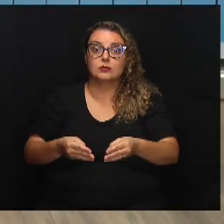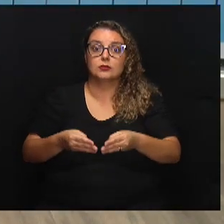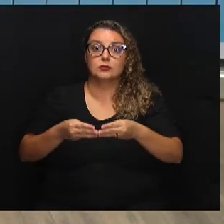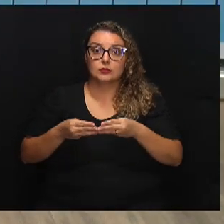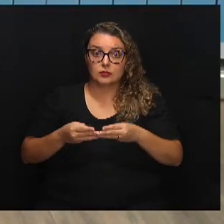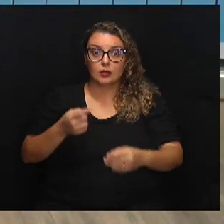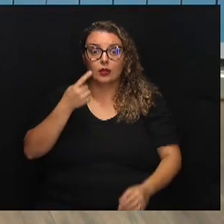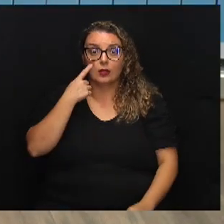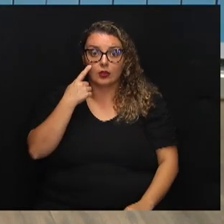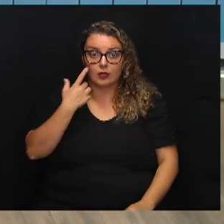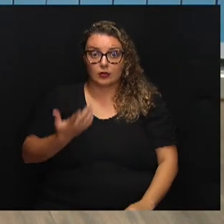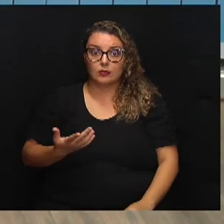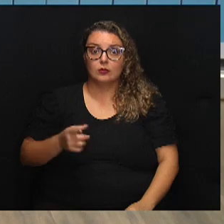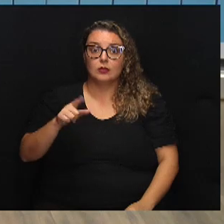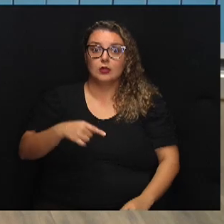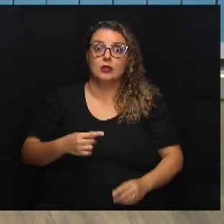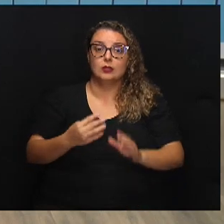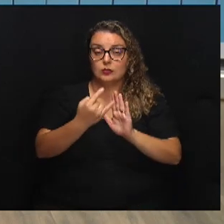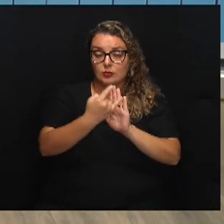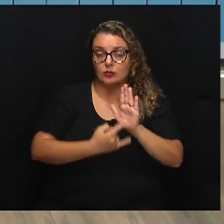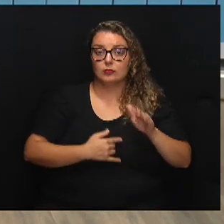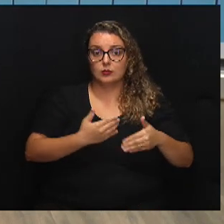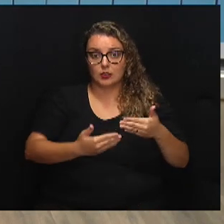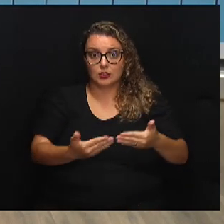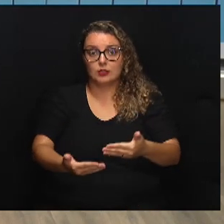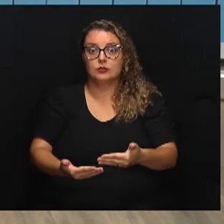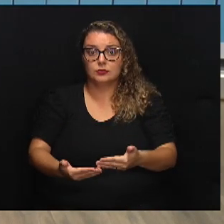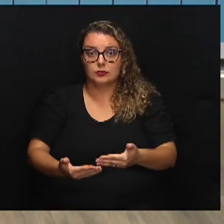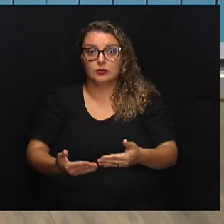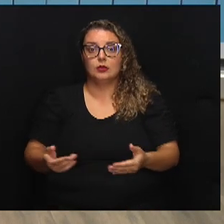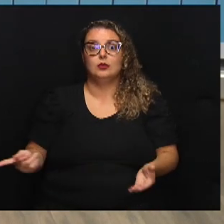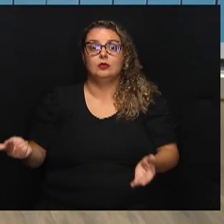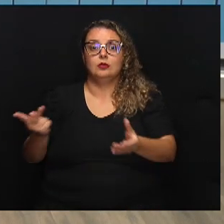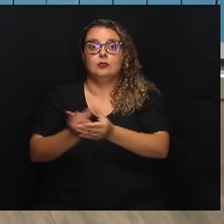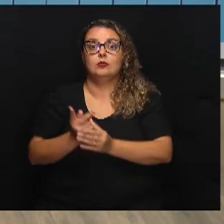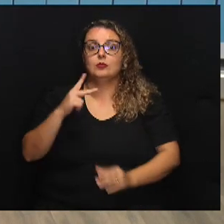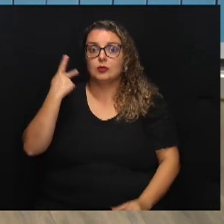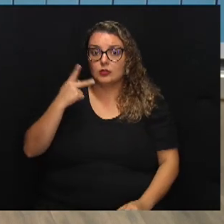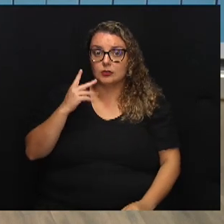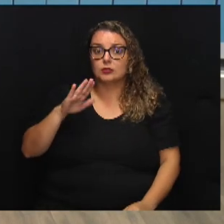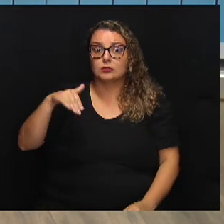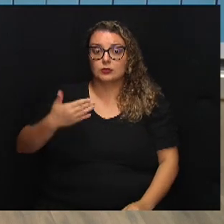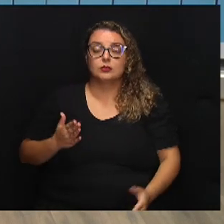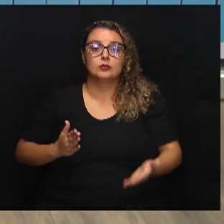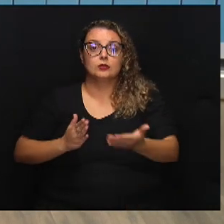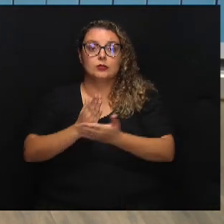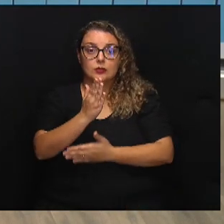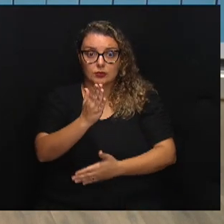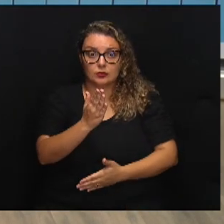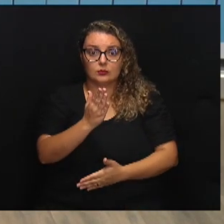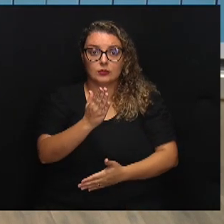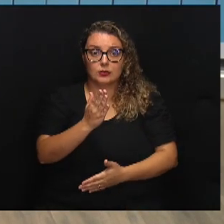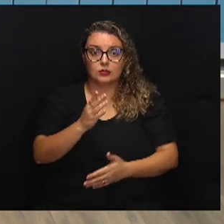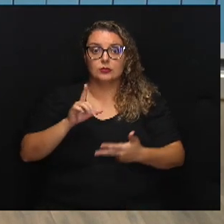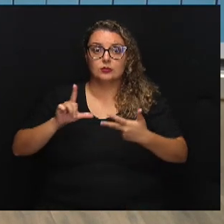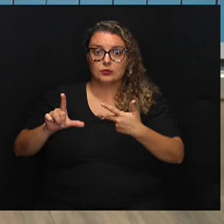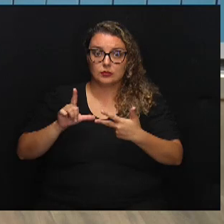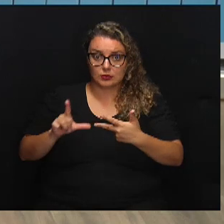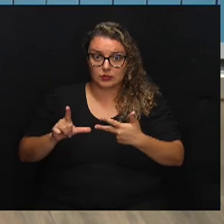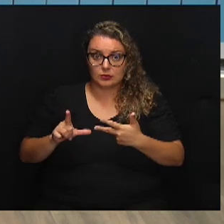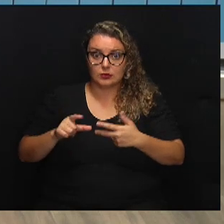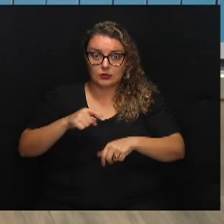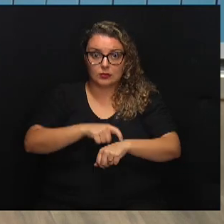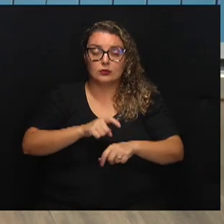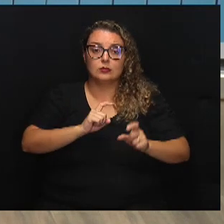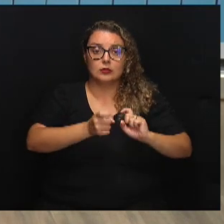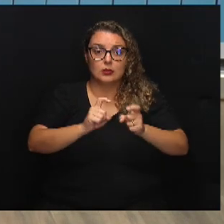Olha, moção são documentos que são protocolados por parlamentares e, quando aprovados no Legislativo durante as